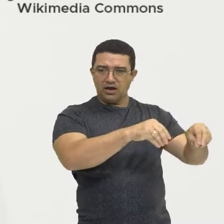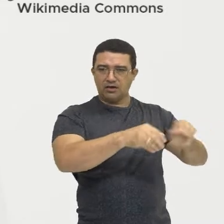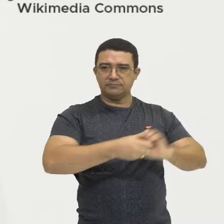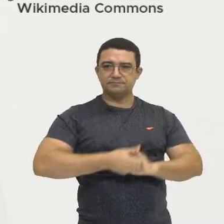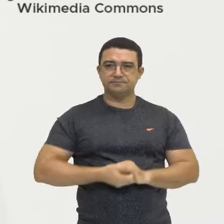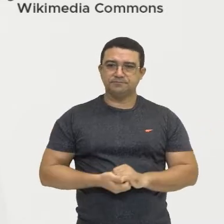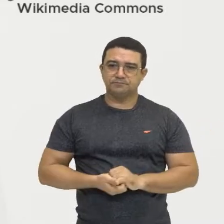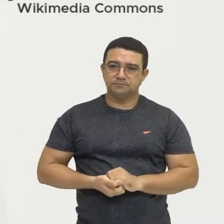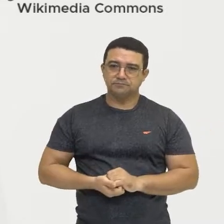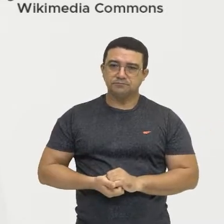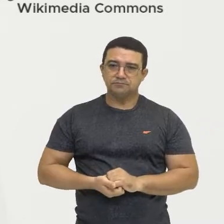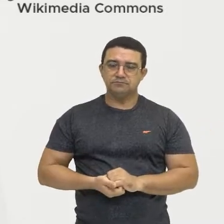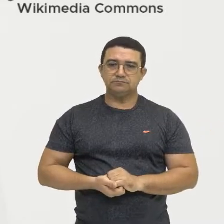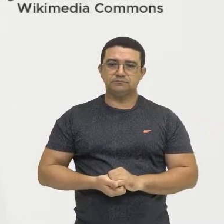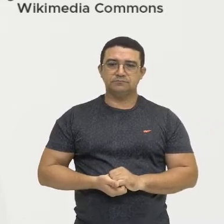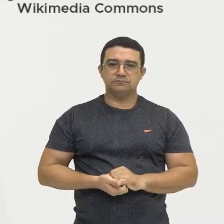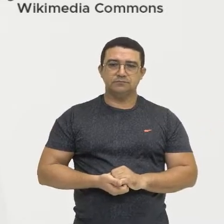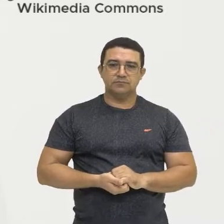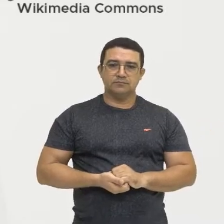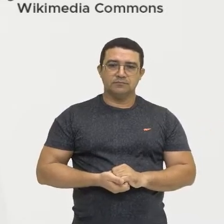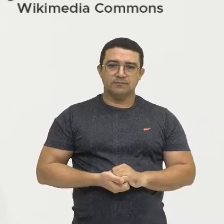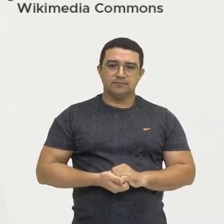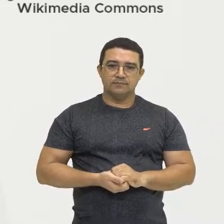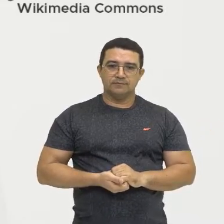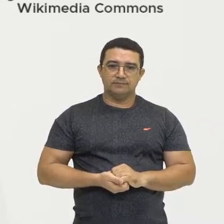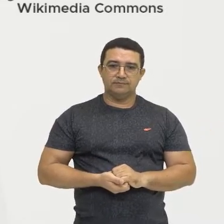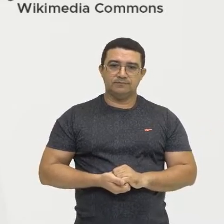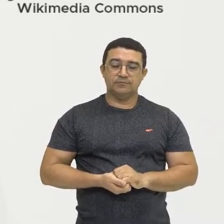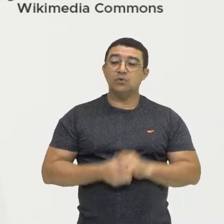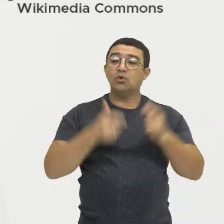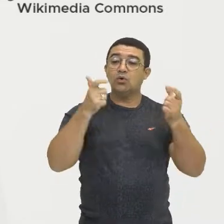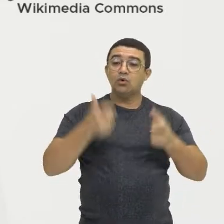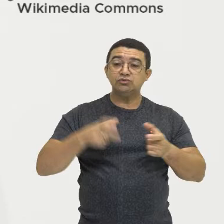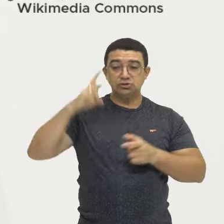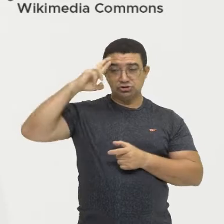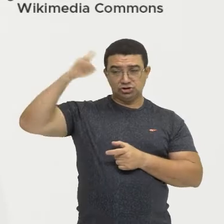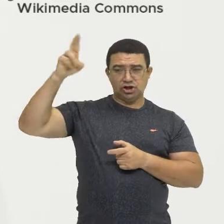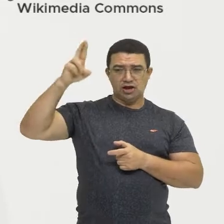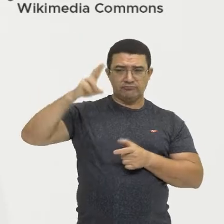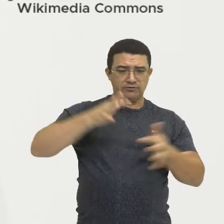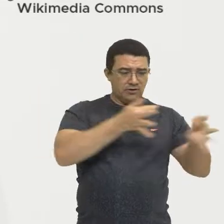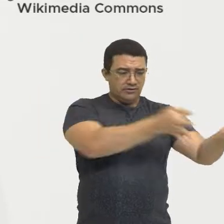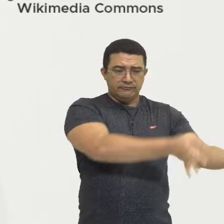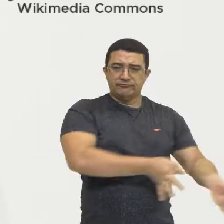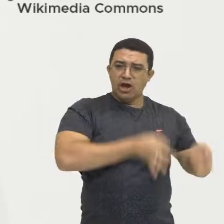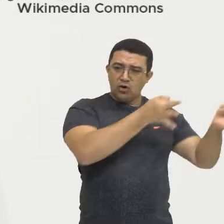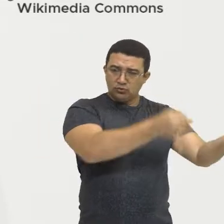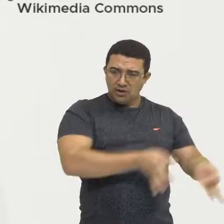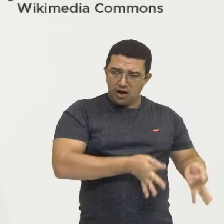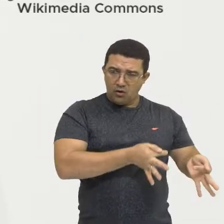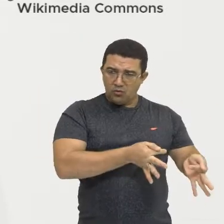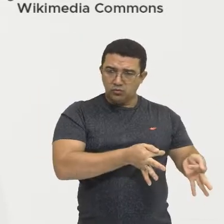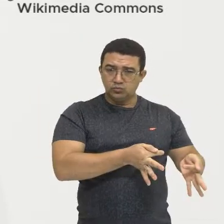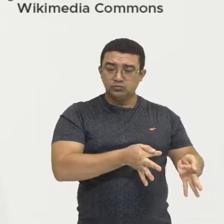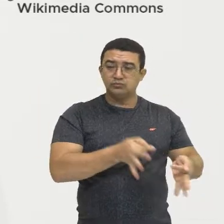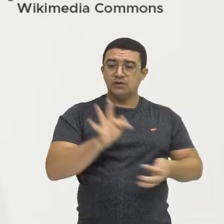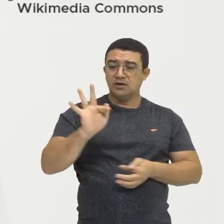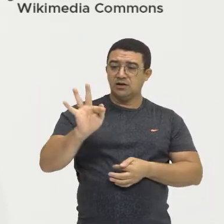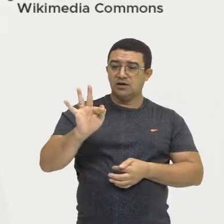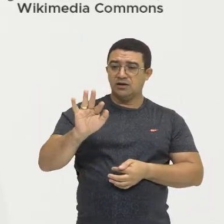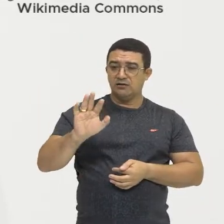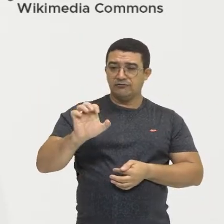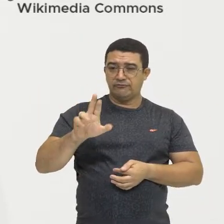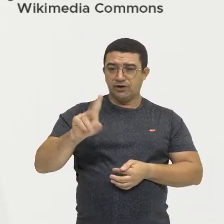né? Essa é a palavra que se usa lá em história. Onde esses senhores feudais, né? Que tanto era da